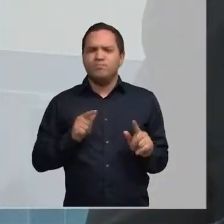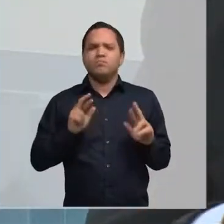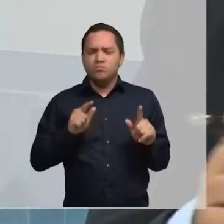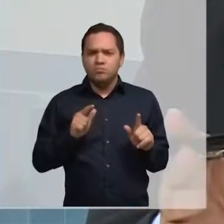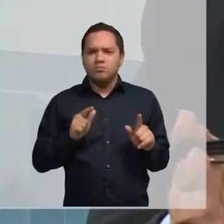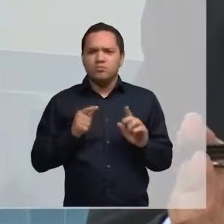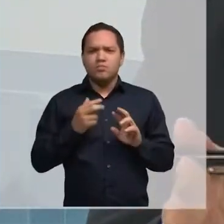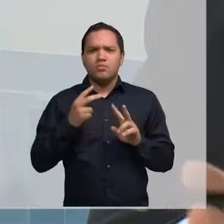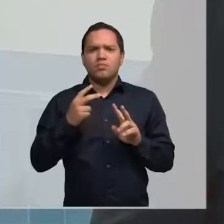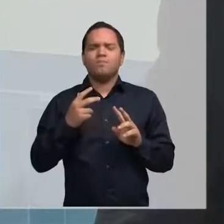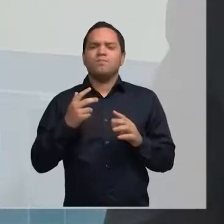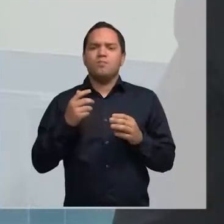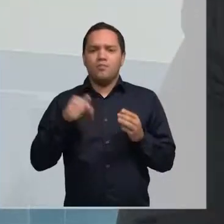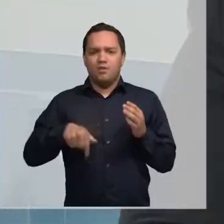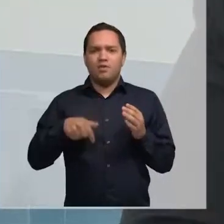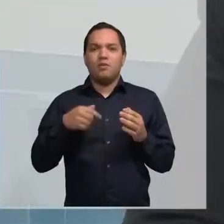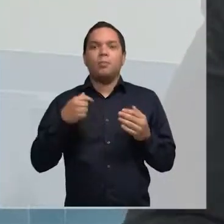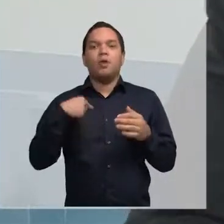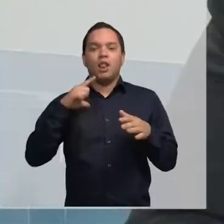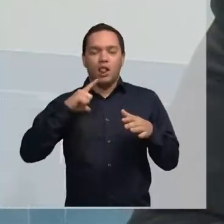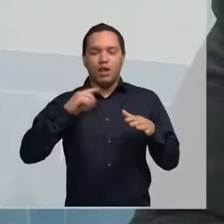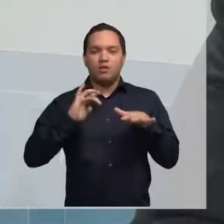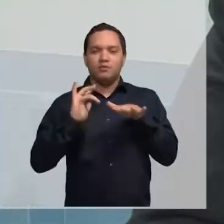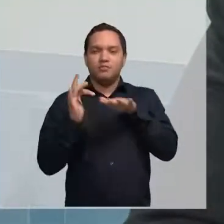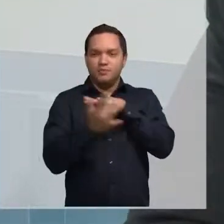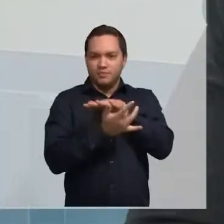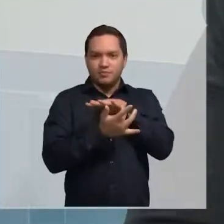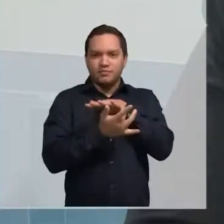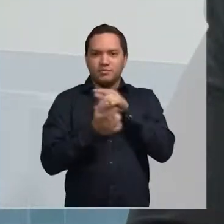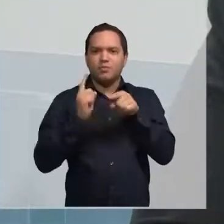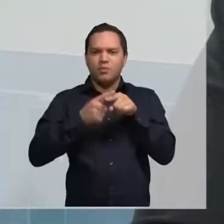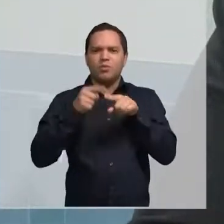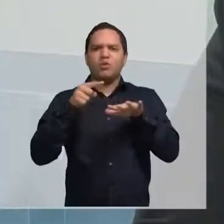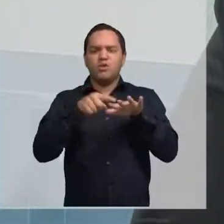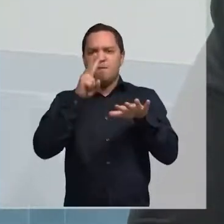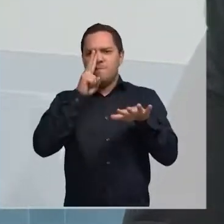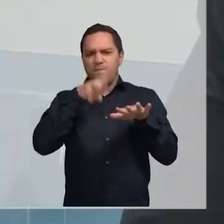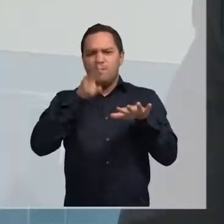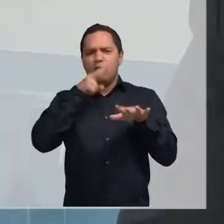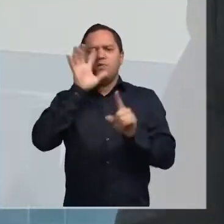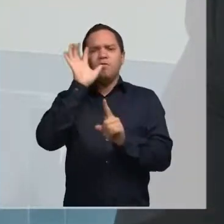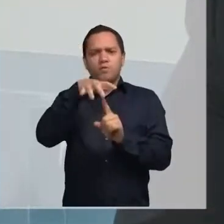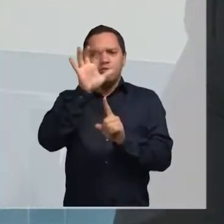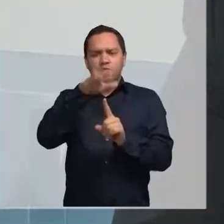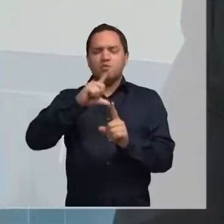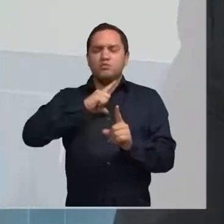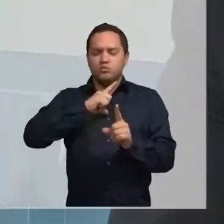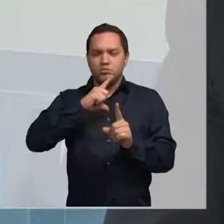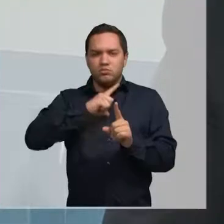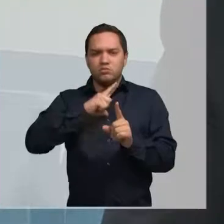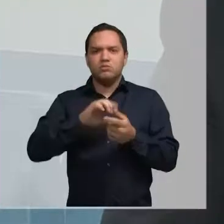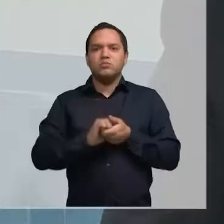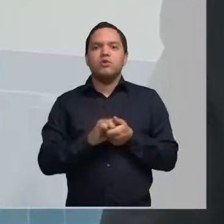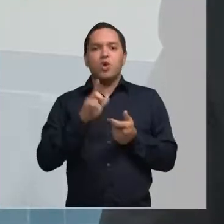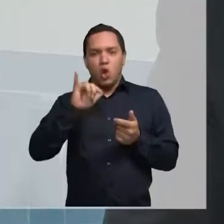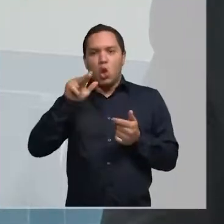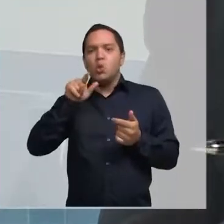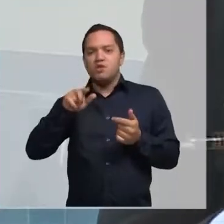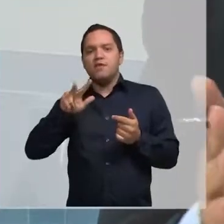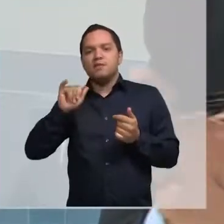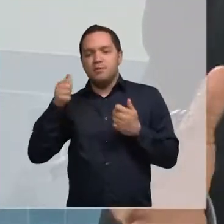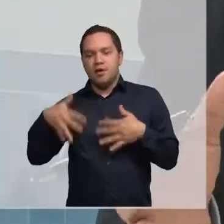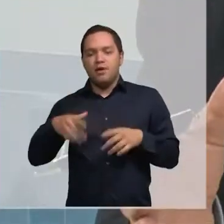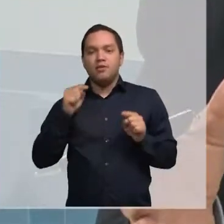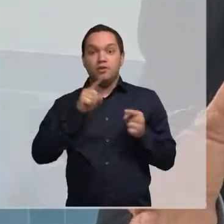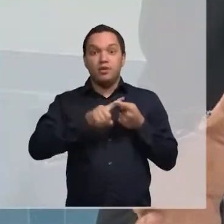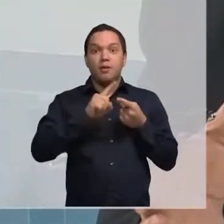diferente do que aconteceu nesse país. Tem as redes sociais, que ninguém esperava o peso dela, e o peso dela vai ser determinado, o Luiz já vai falar sobre isso, e tem